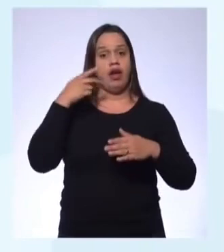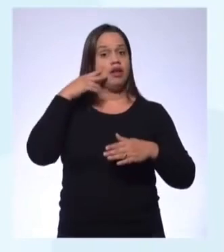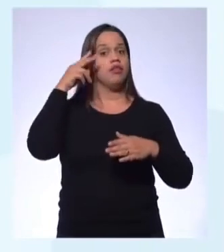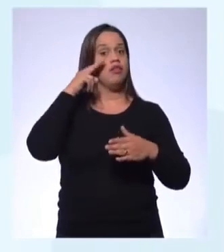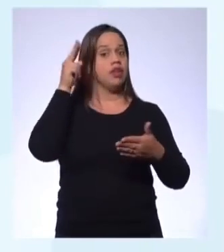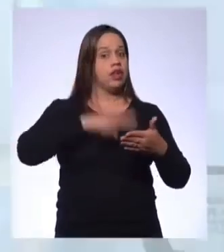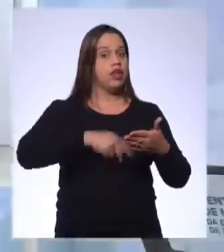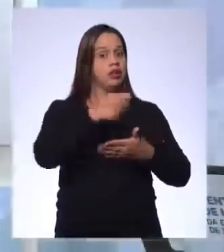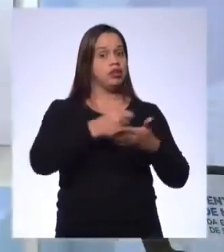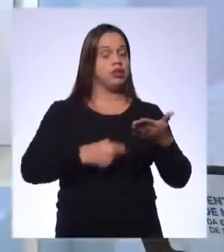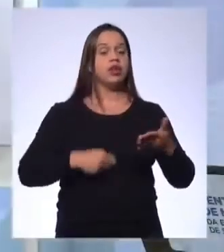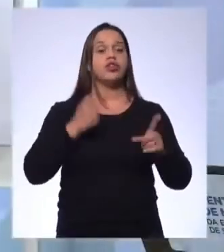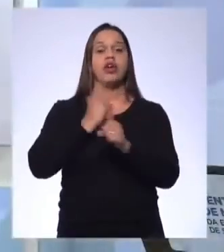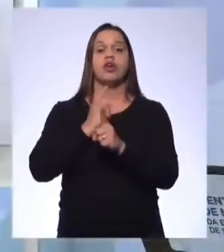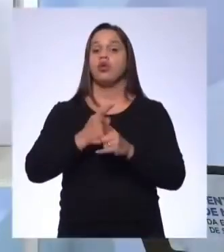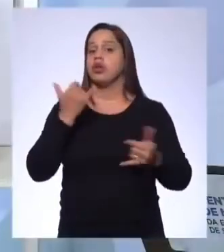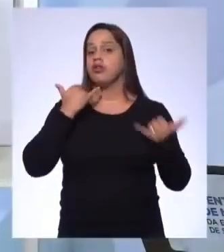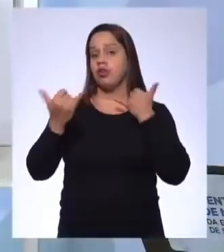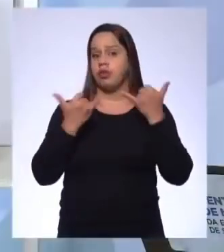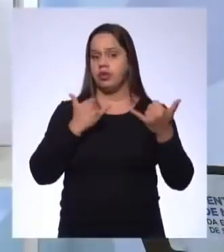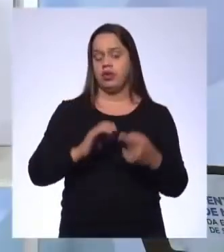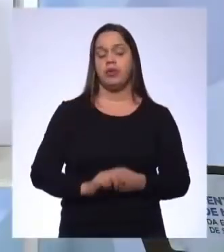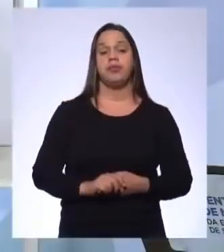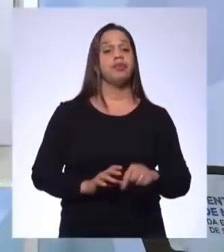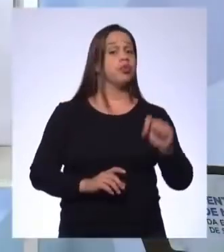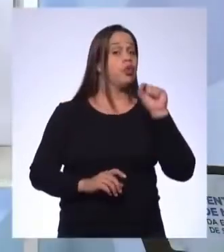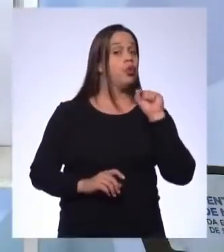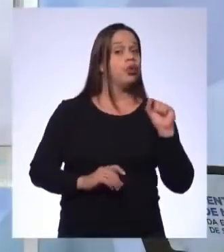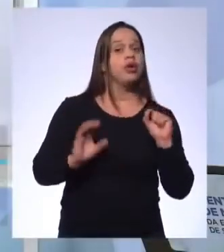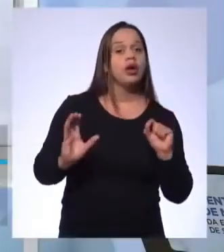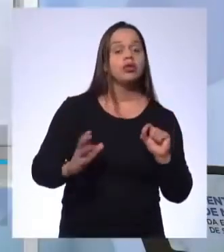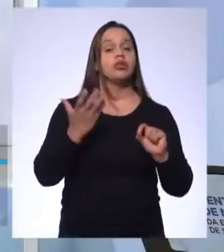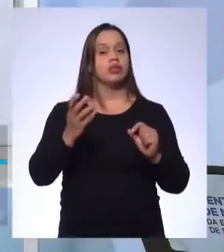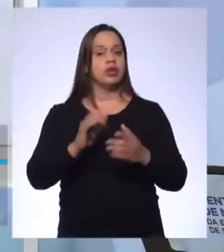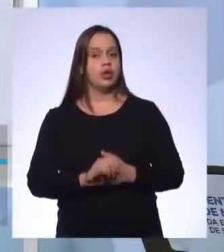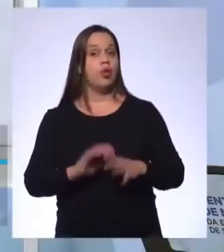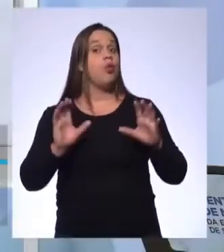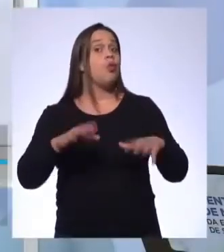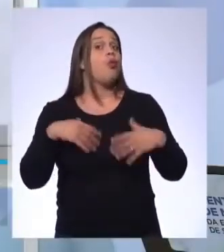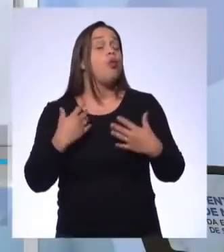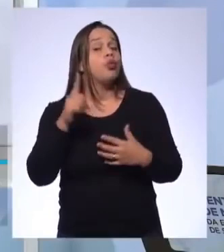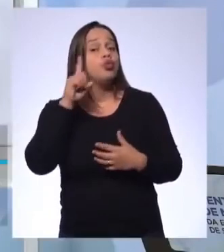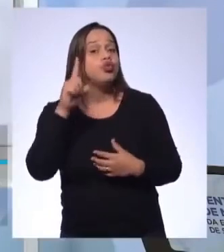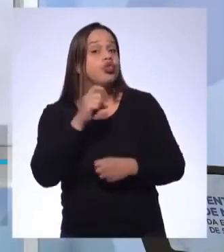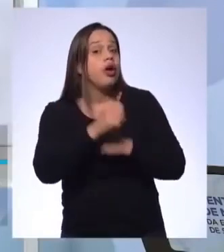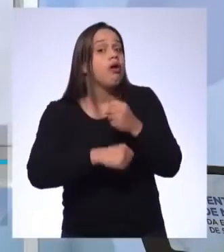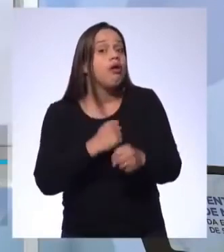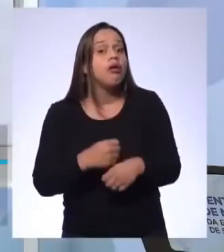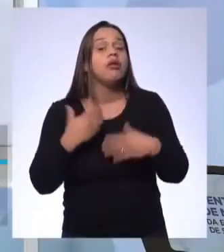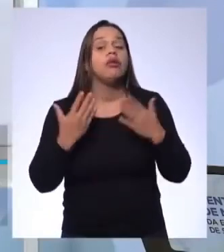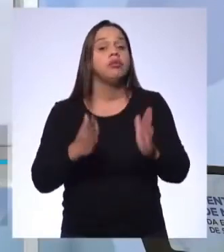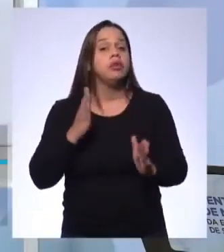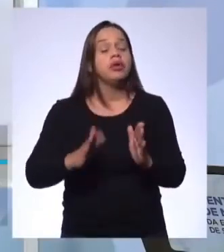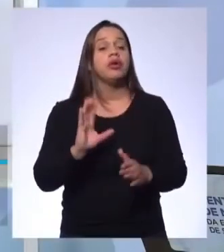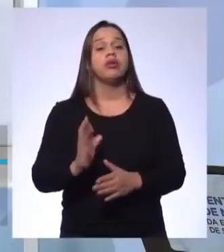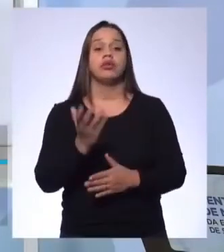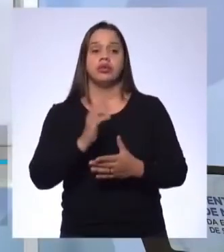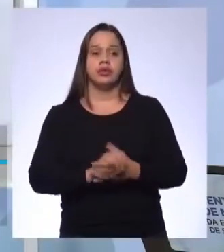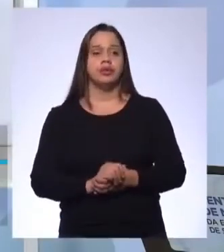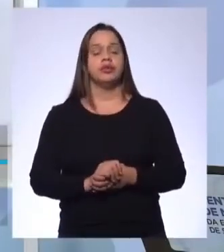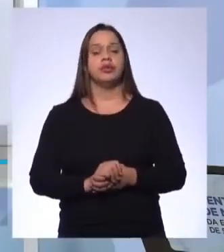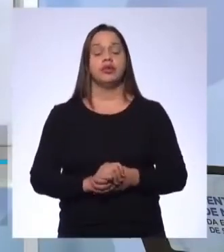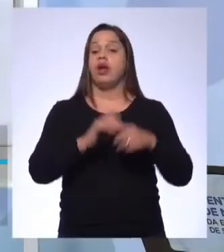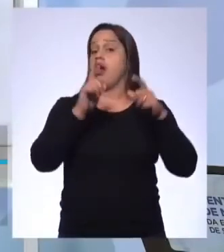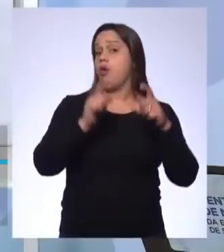essas informações. What, o que aconteceu? When, quando aconteceu? Where happened, quando,